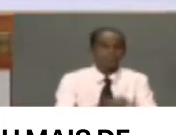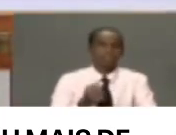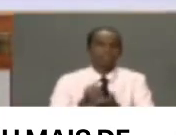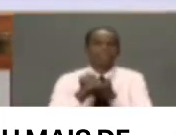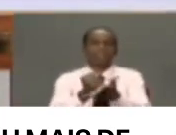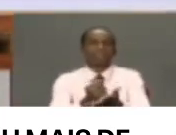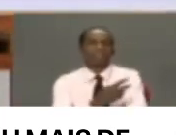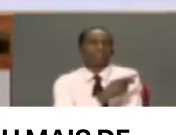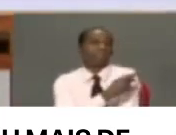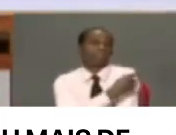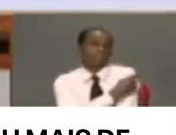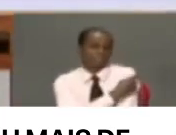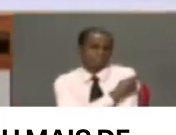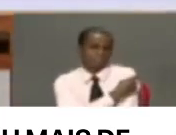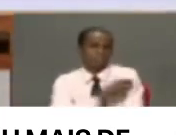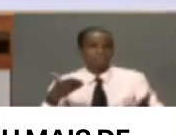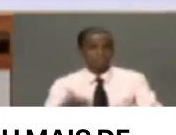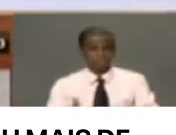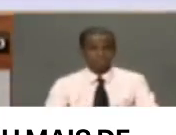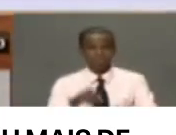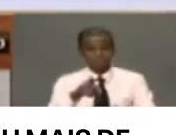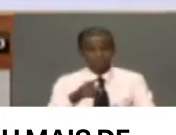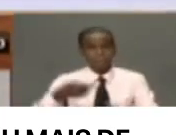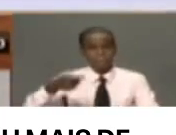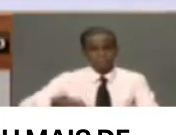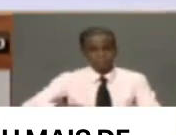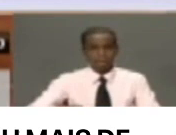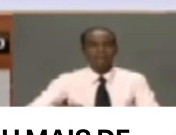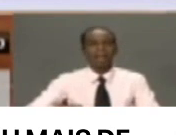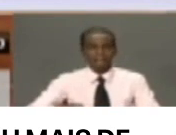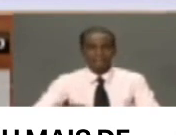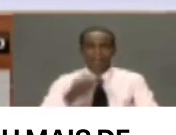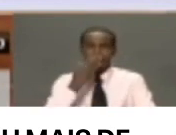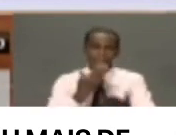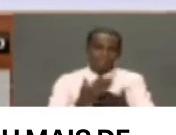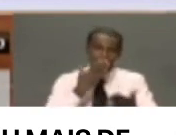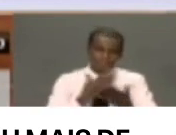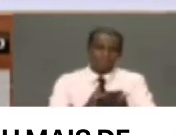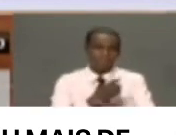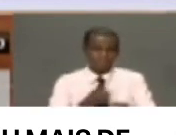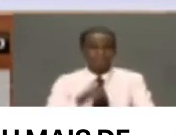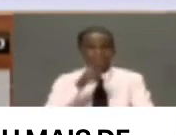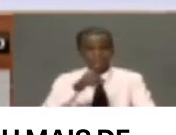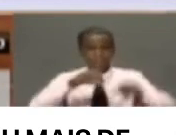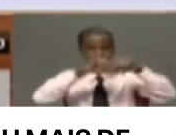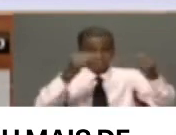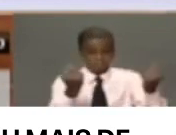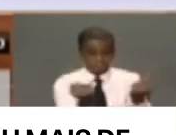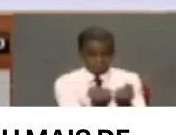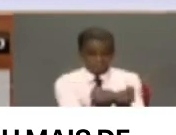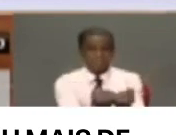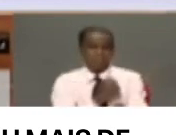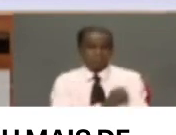no entanto acredito que o esforço efetivo de solidariedade deve ser maior para garantir uma cobertura